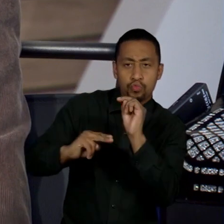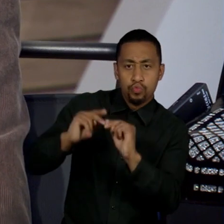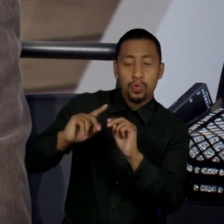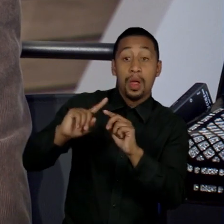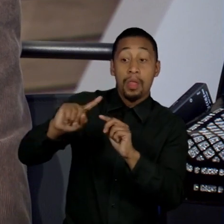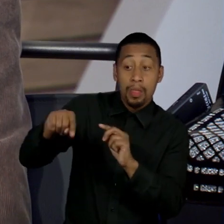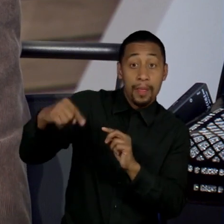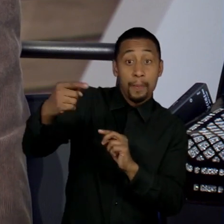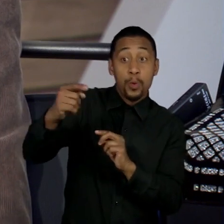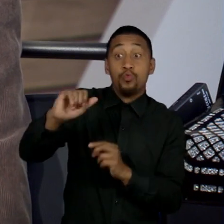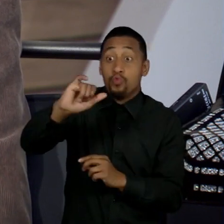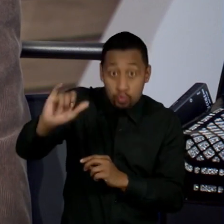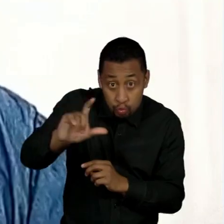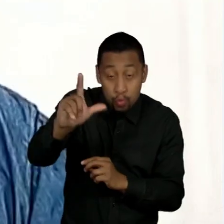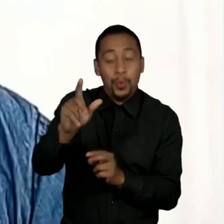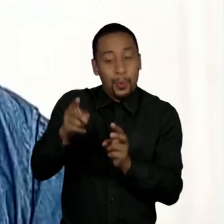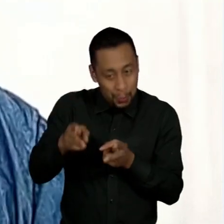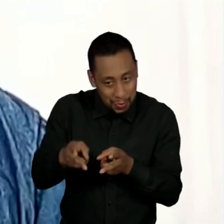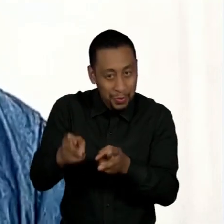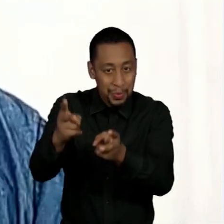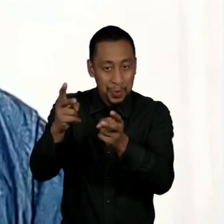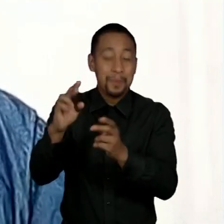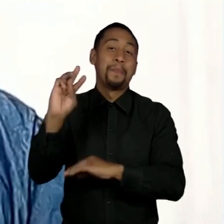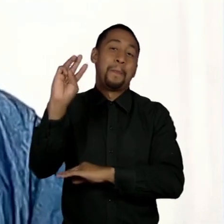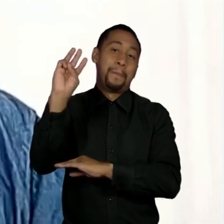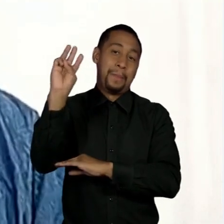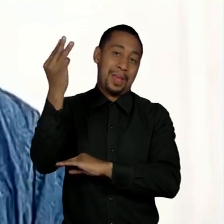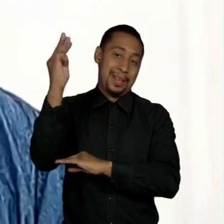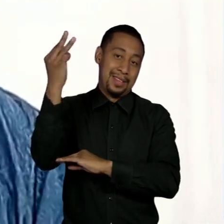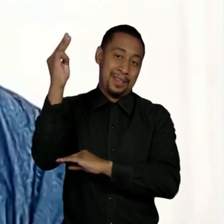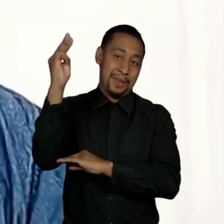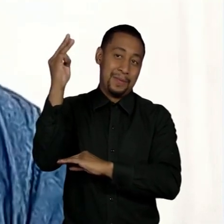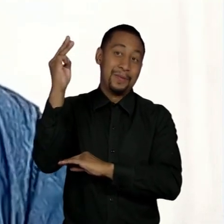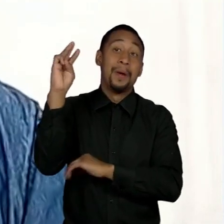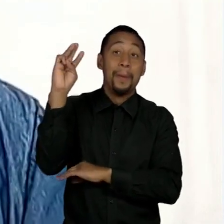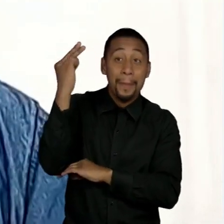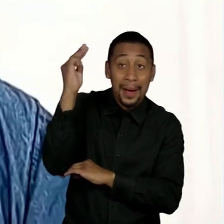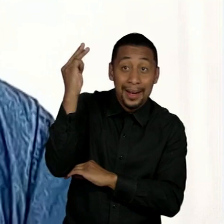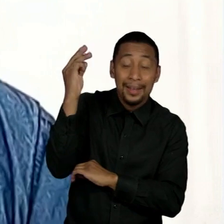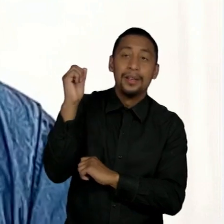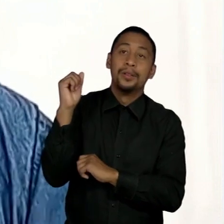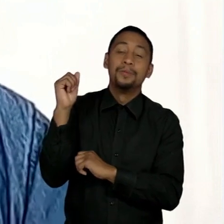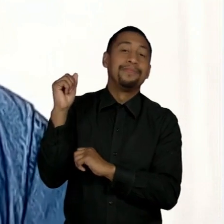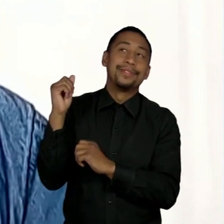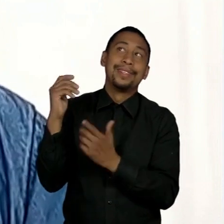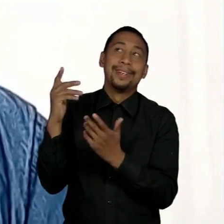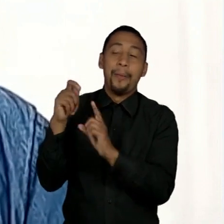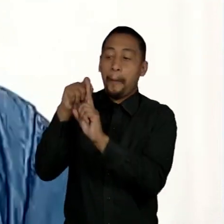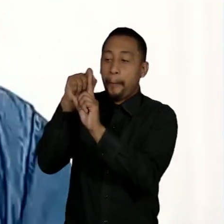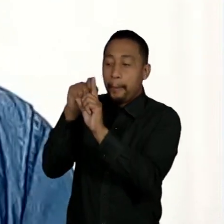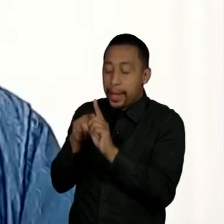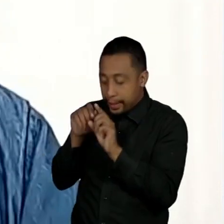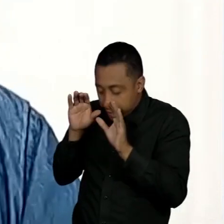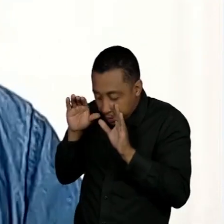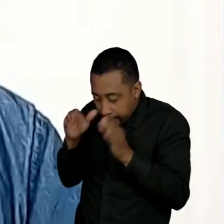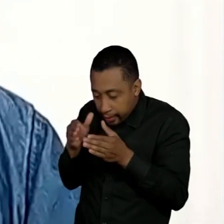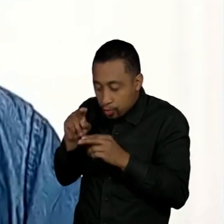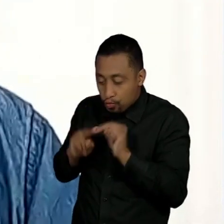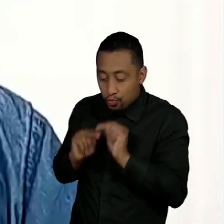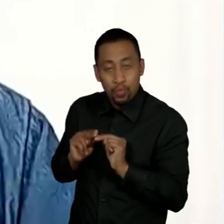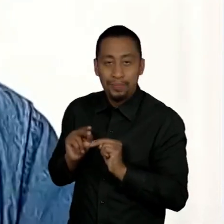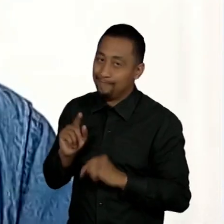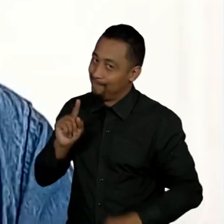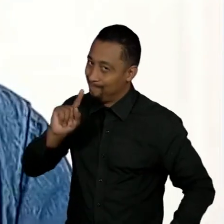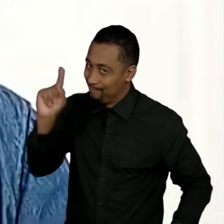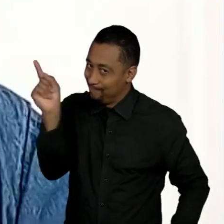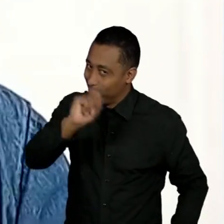aqui no Maranhão, particularmente, o São João ele não fica restrito só ao mês de junho, iniciam